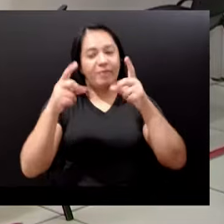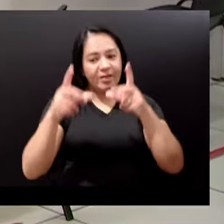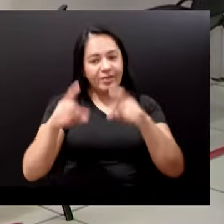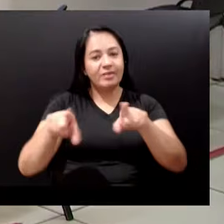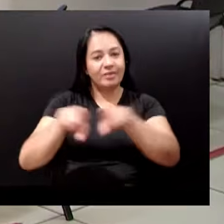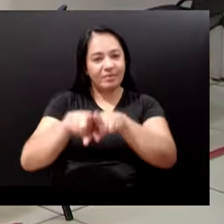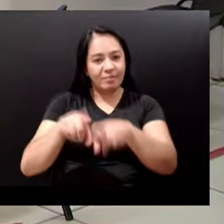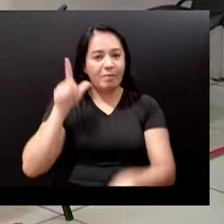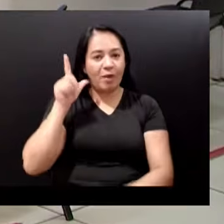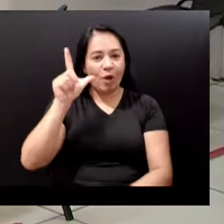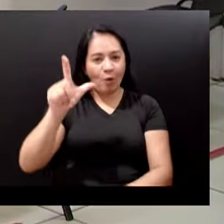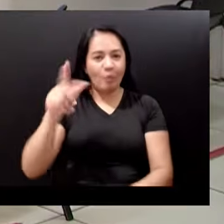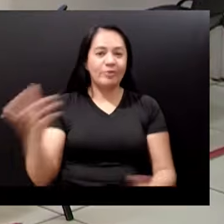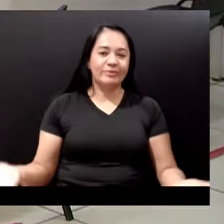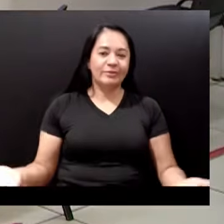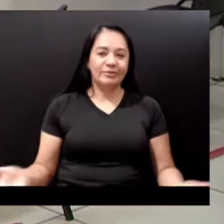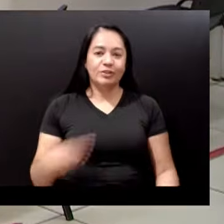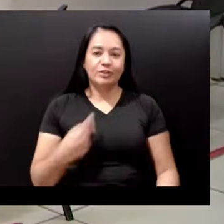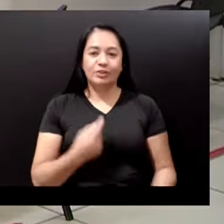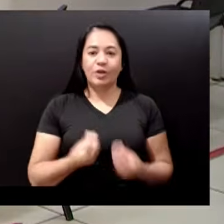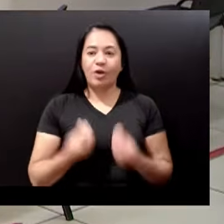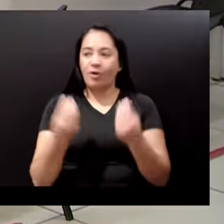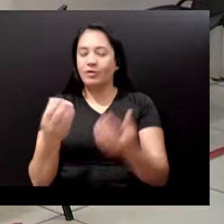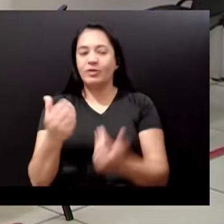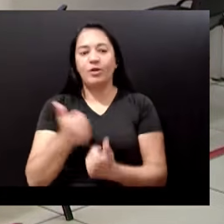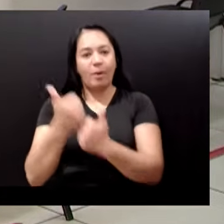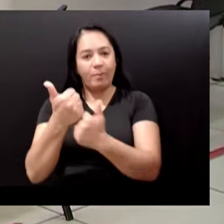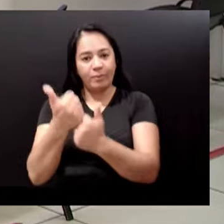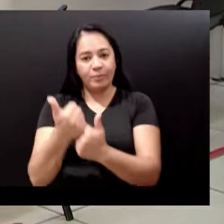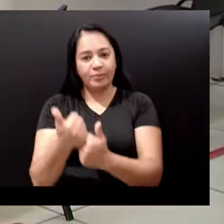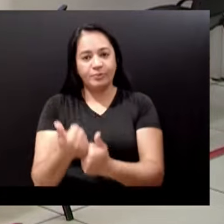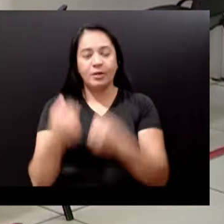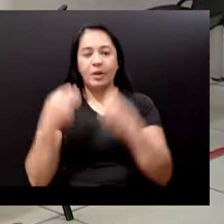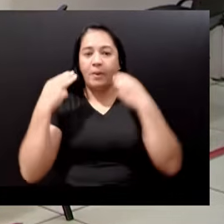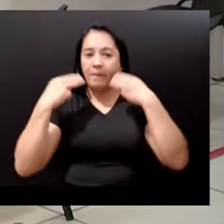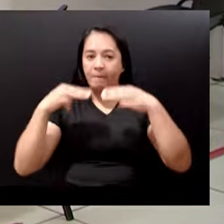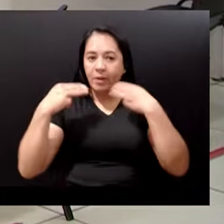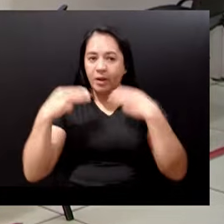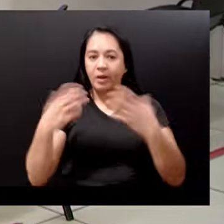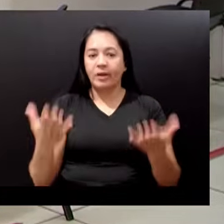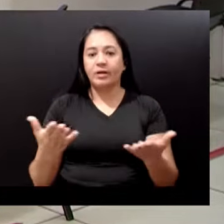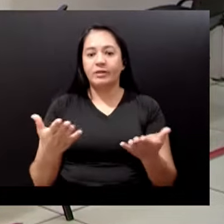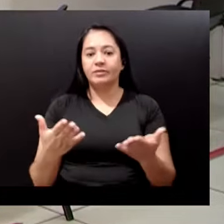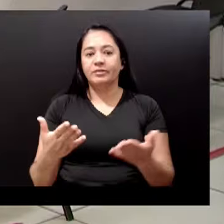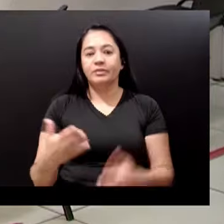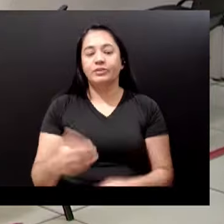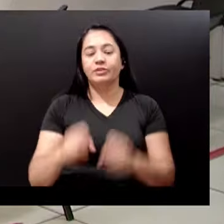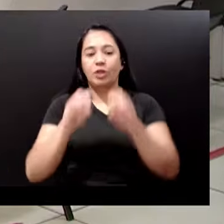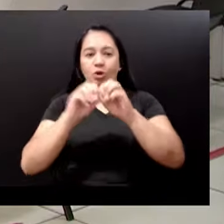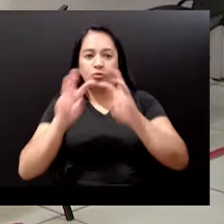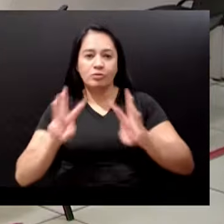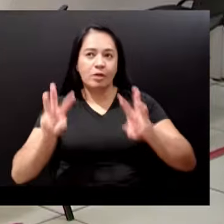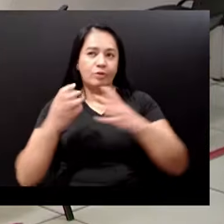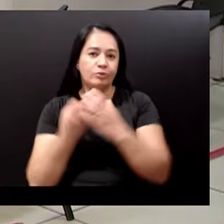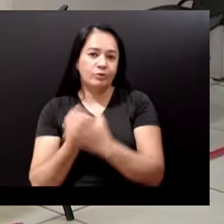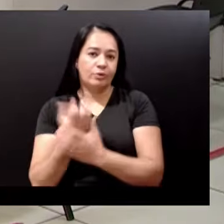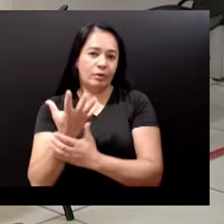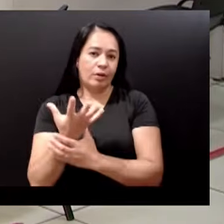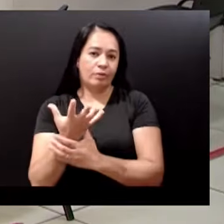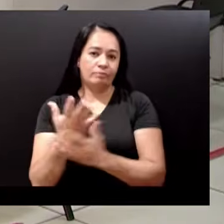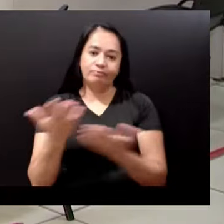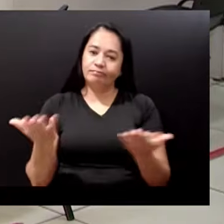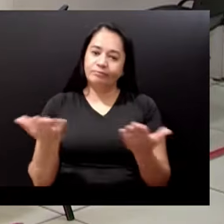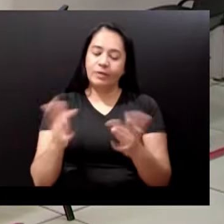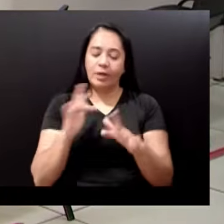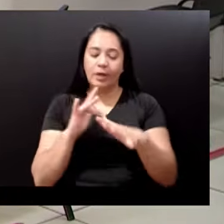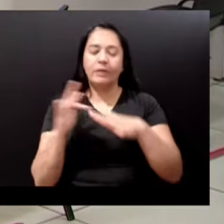oferece esses cursos de apoio, de marketing, de fazer seu próprio site e redes sociais, né, em